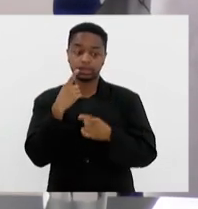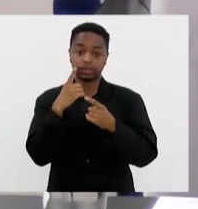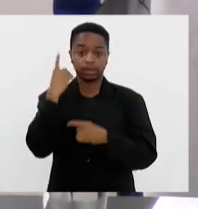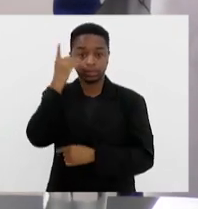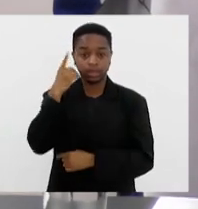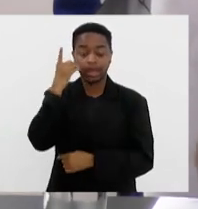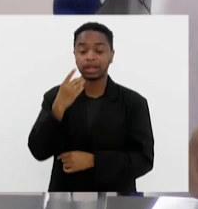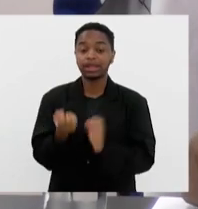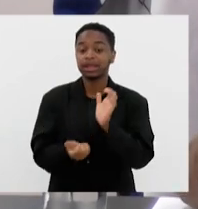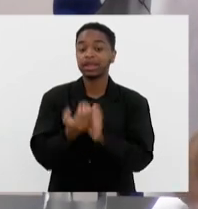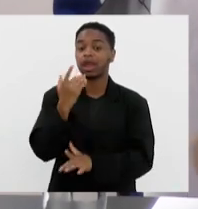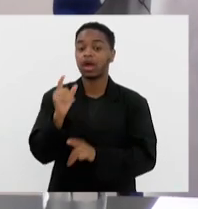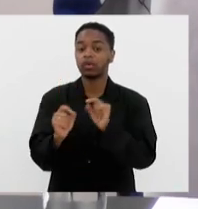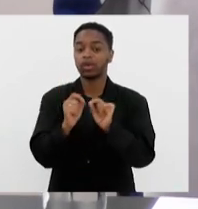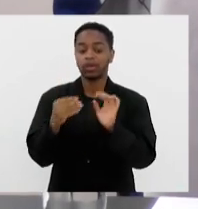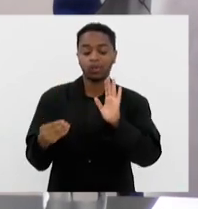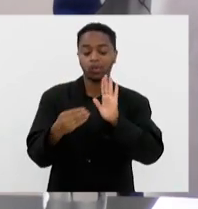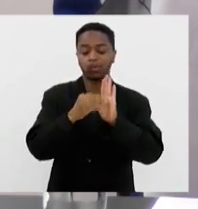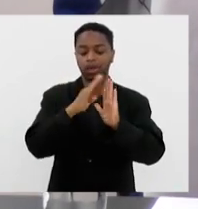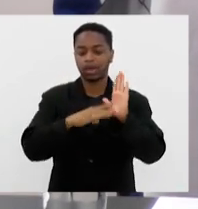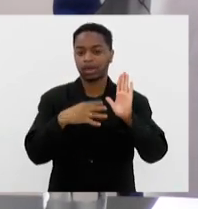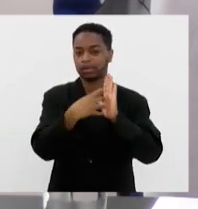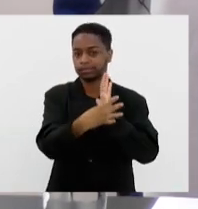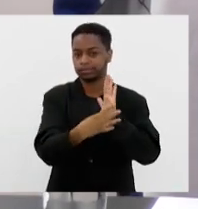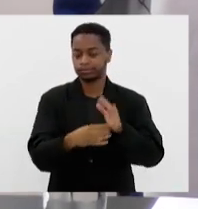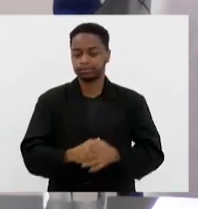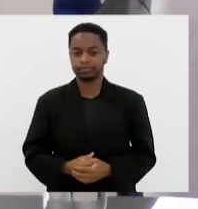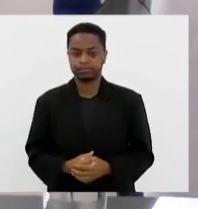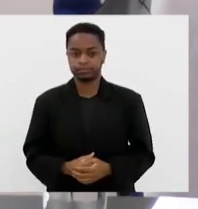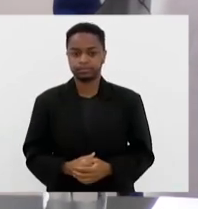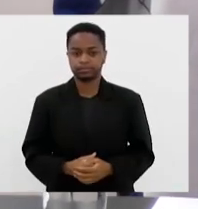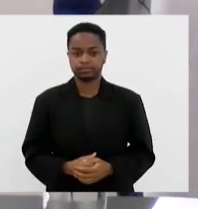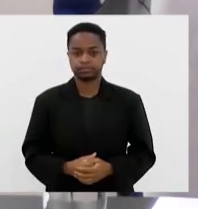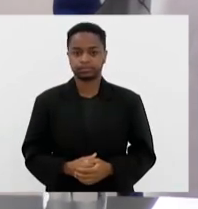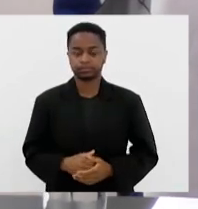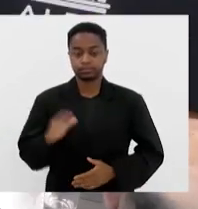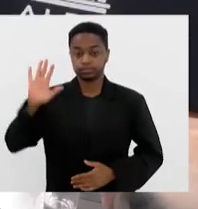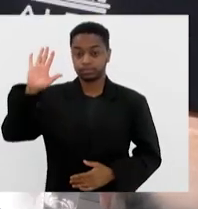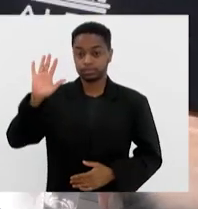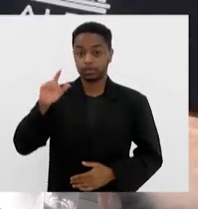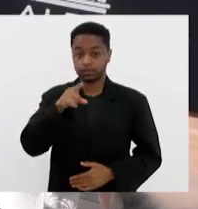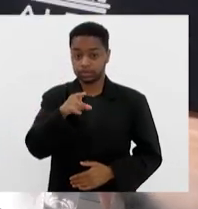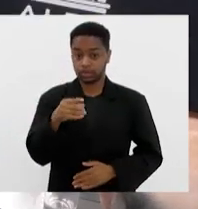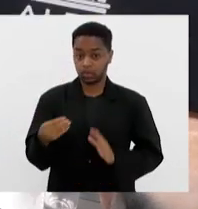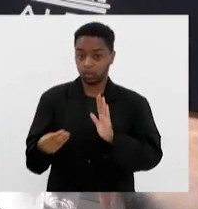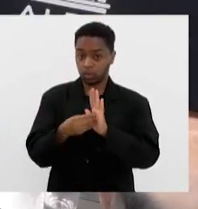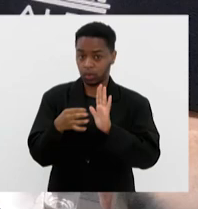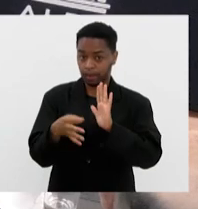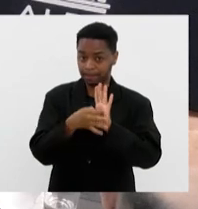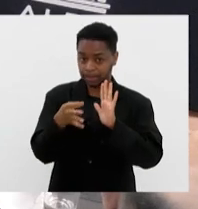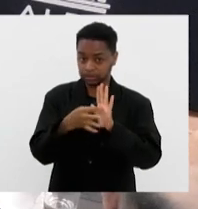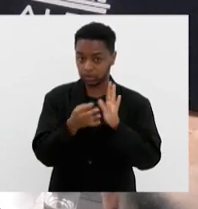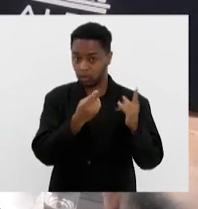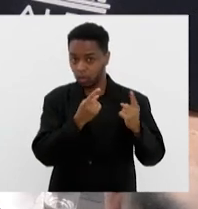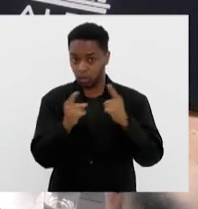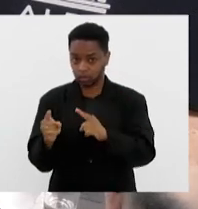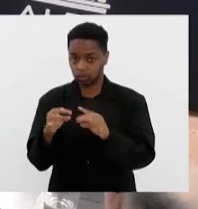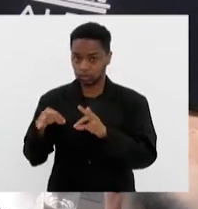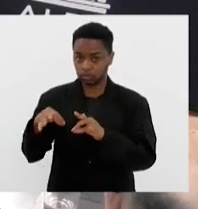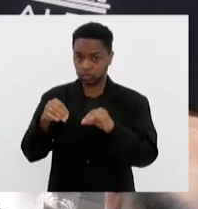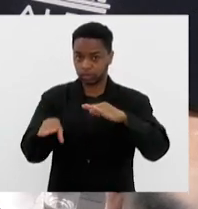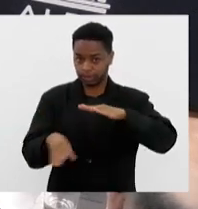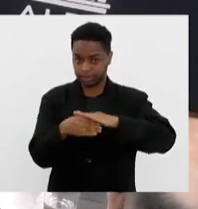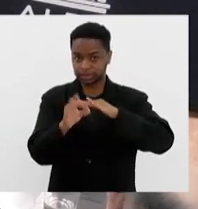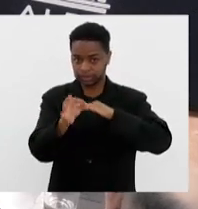ali, incluir no calendário. Então, presidente, o senhor está dando parecer contrário a todas as